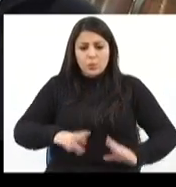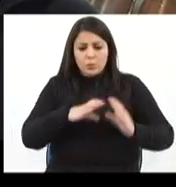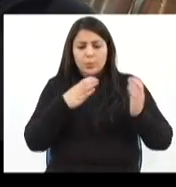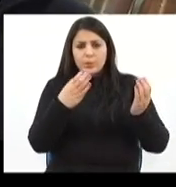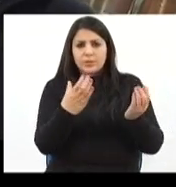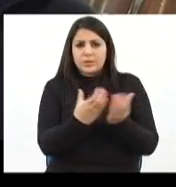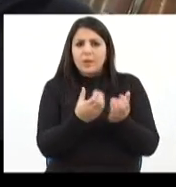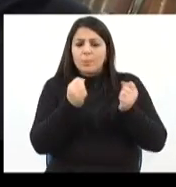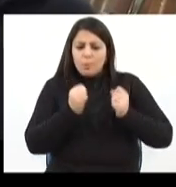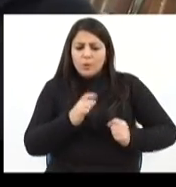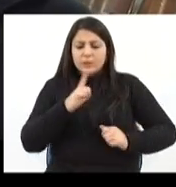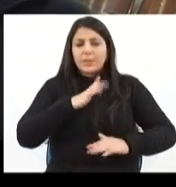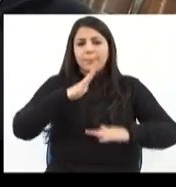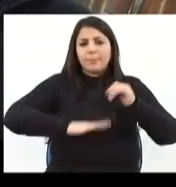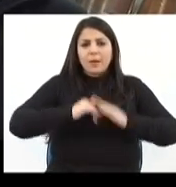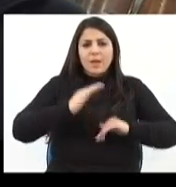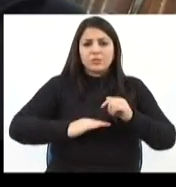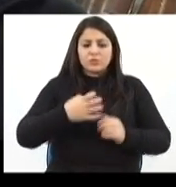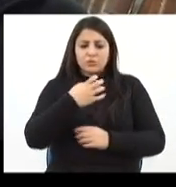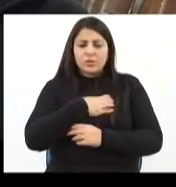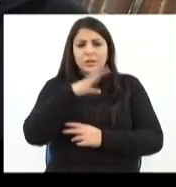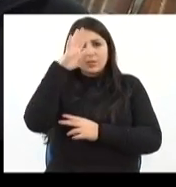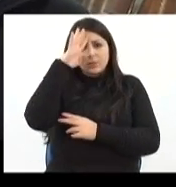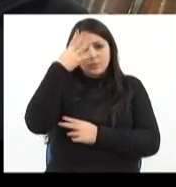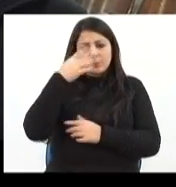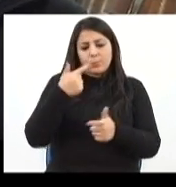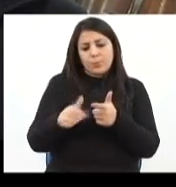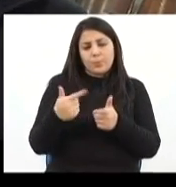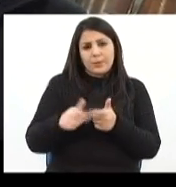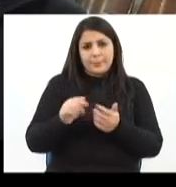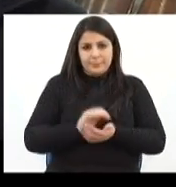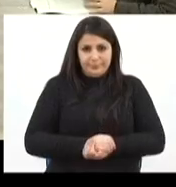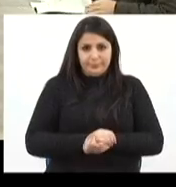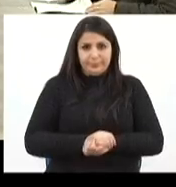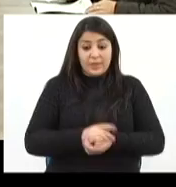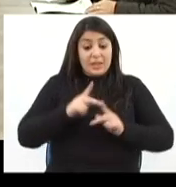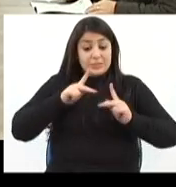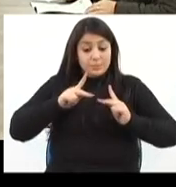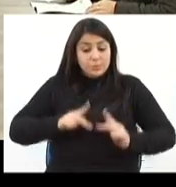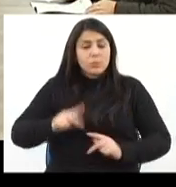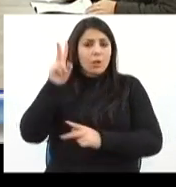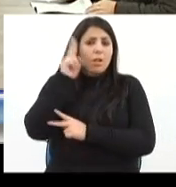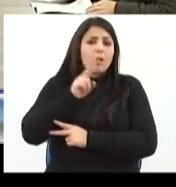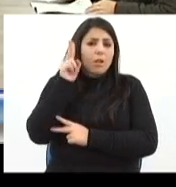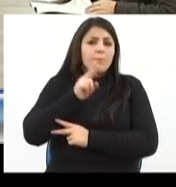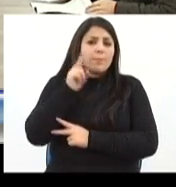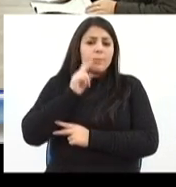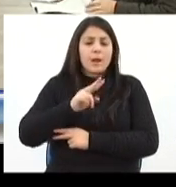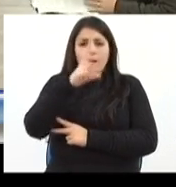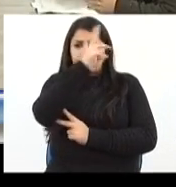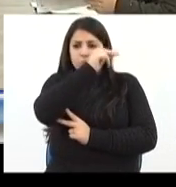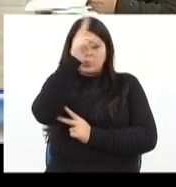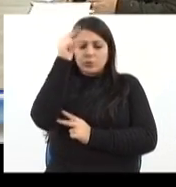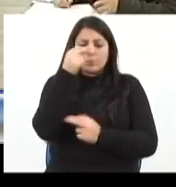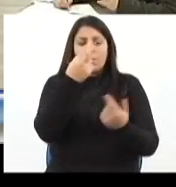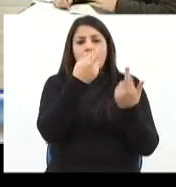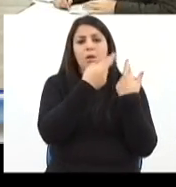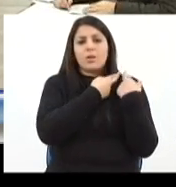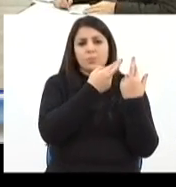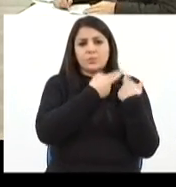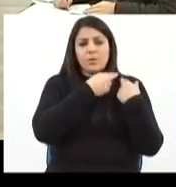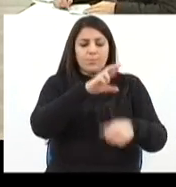e a sociedade encampem essas práticas como forma de resolução dos seus problemas. Os integrantes lembraram o fato de o município